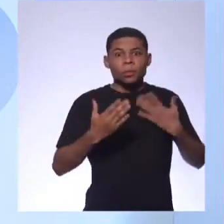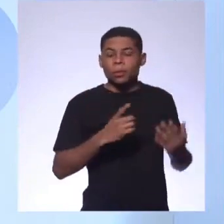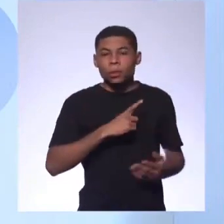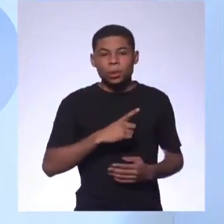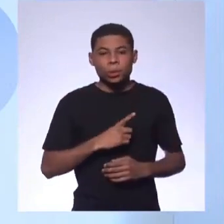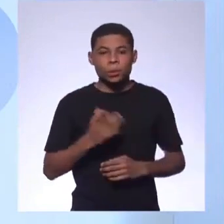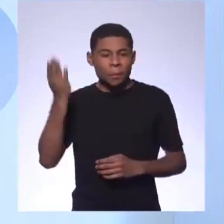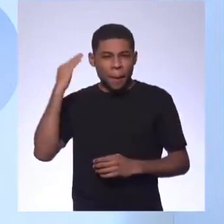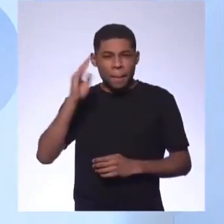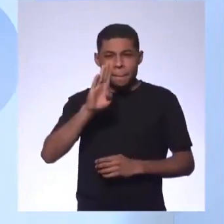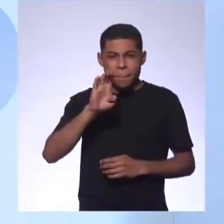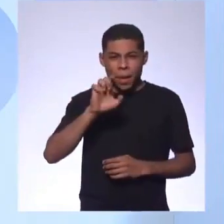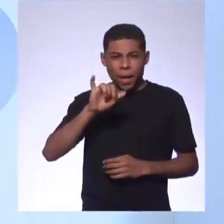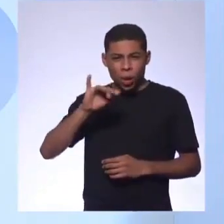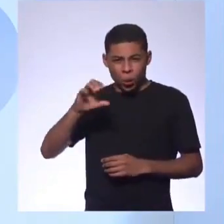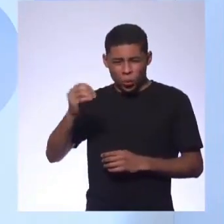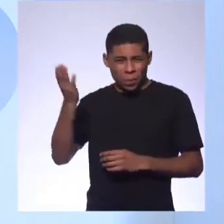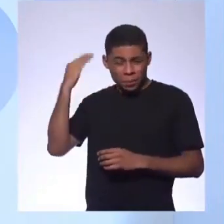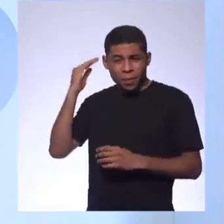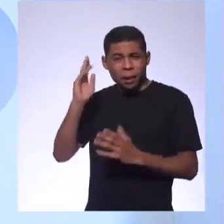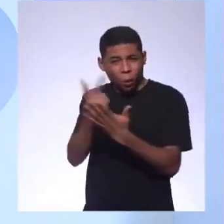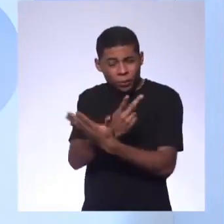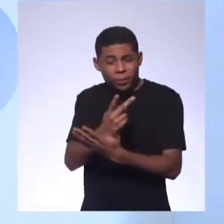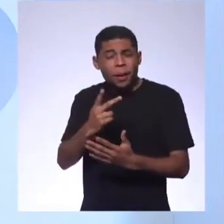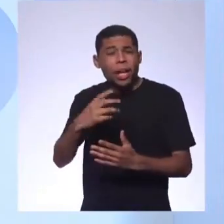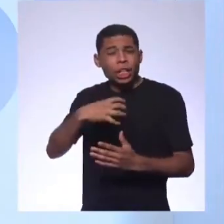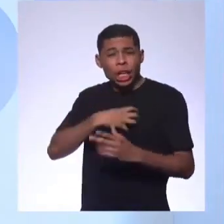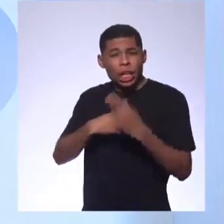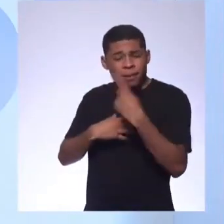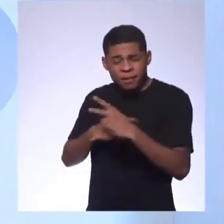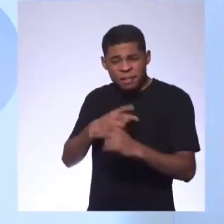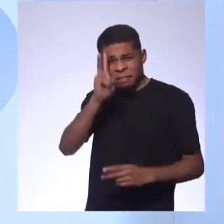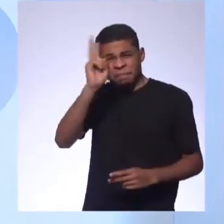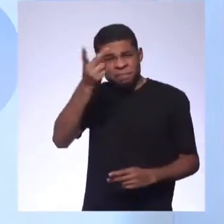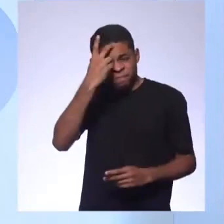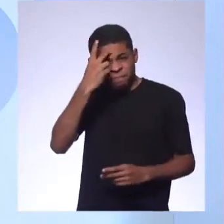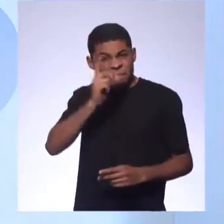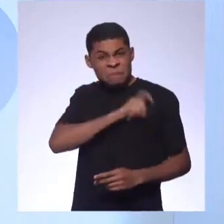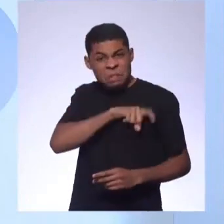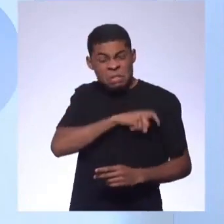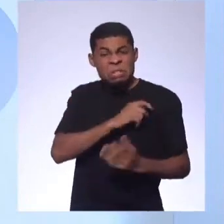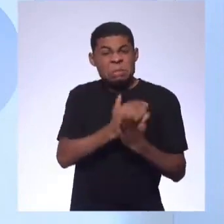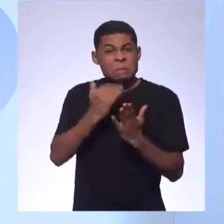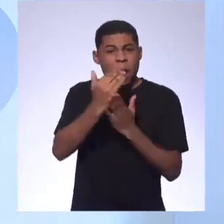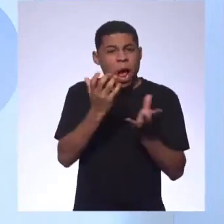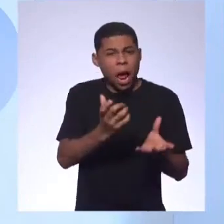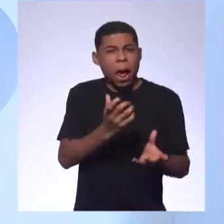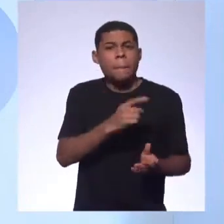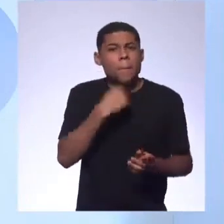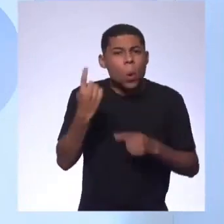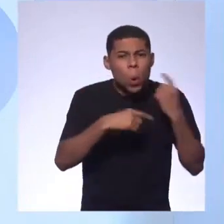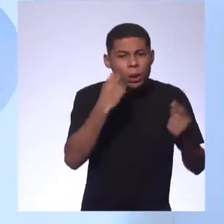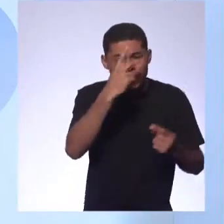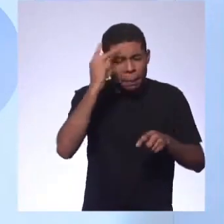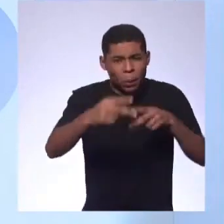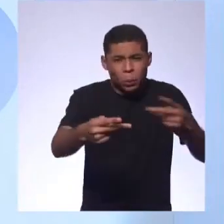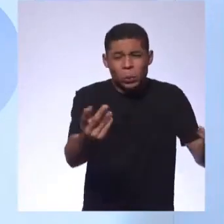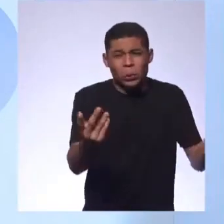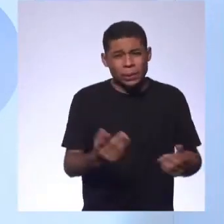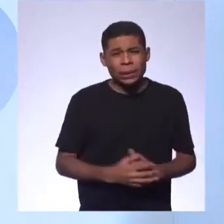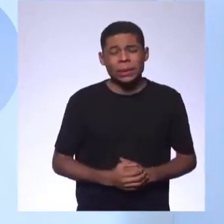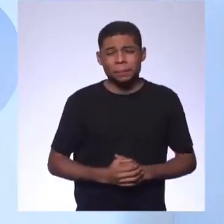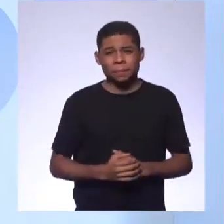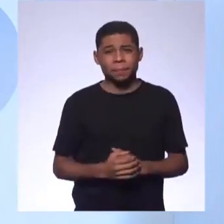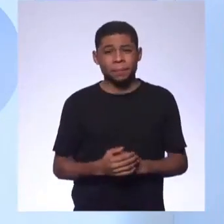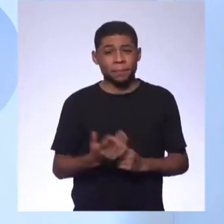ele gerou, dentro de uma racionalidade perversa, a morte de uma série de pessoas. Enquanto que a